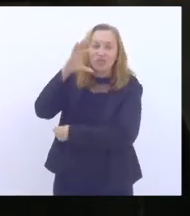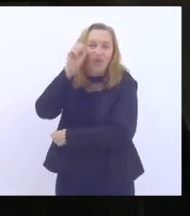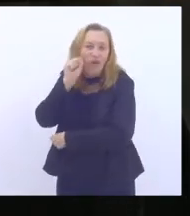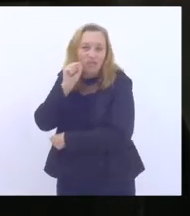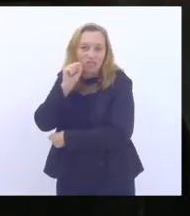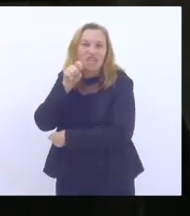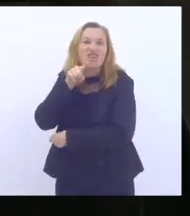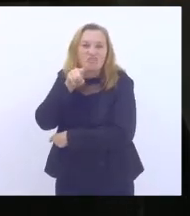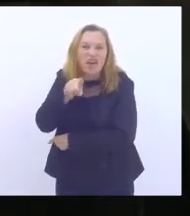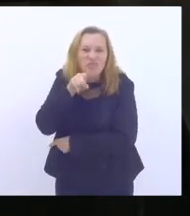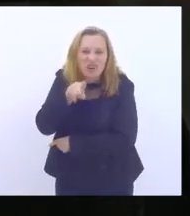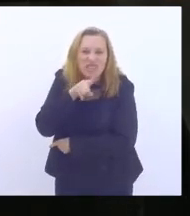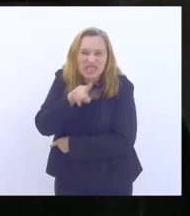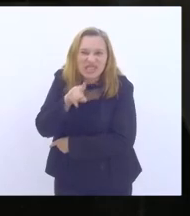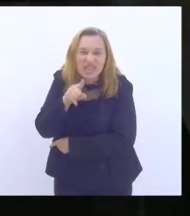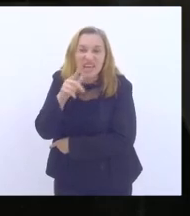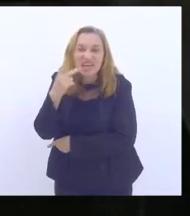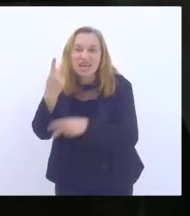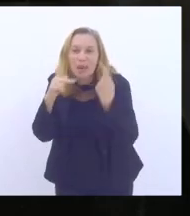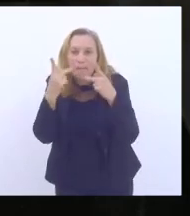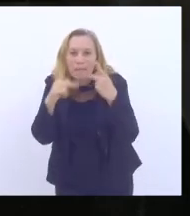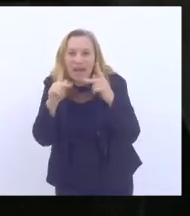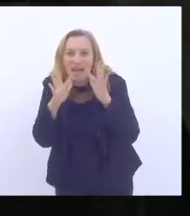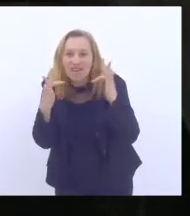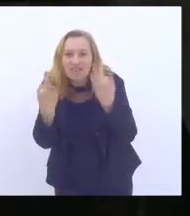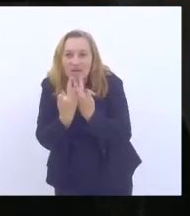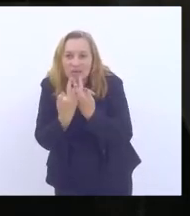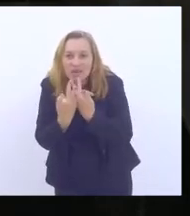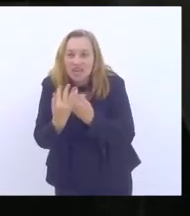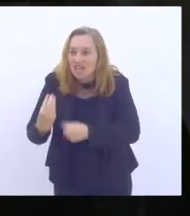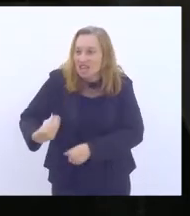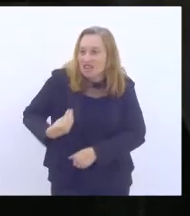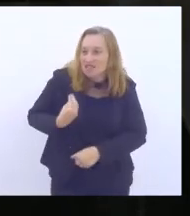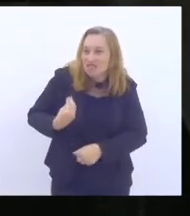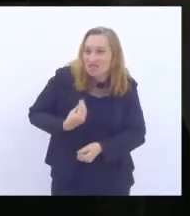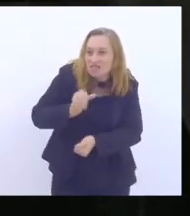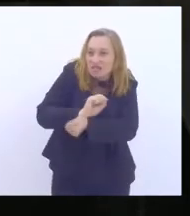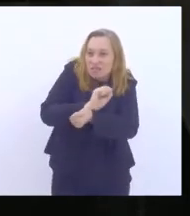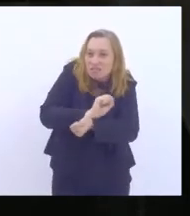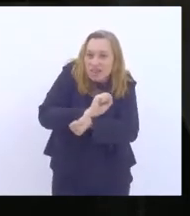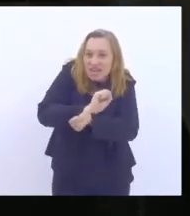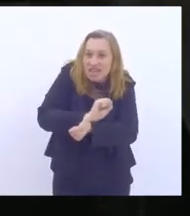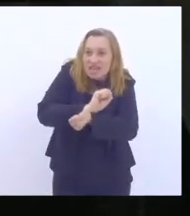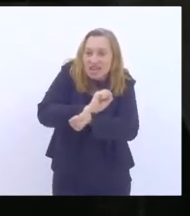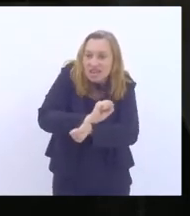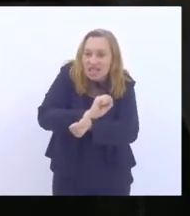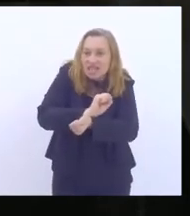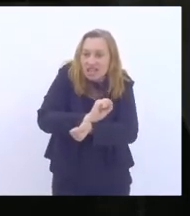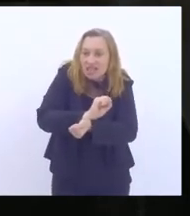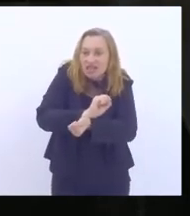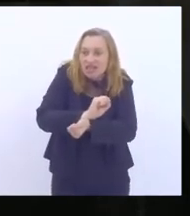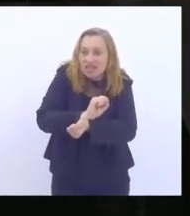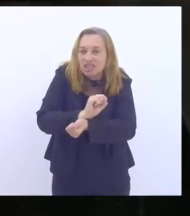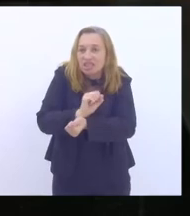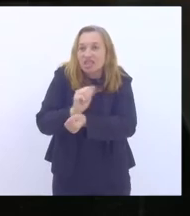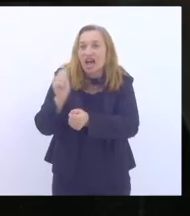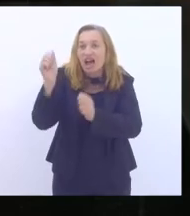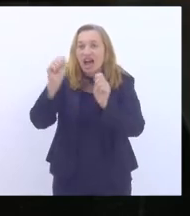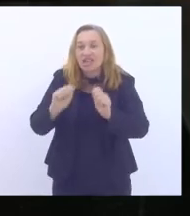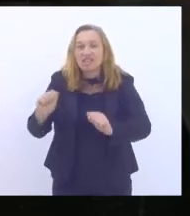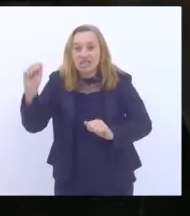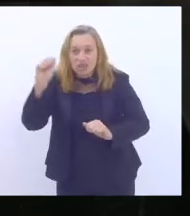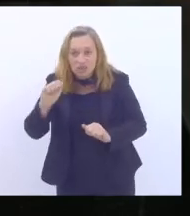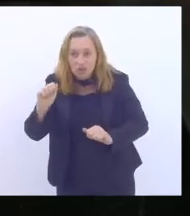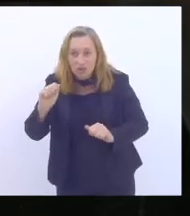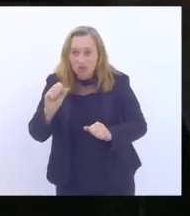para você que prega a família mas vive amarrado na mão de antigos assessores assessores